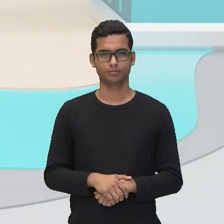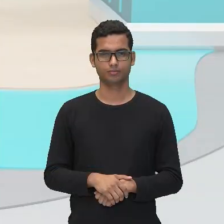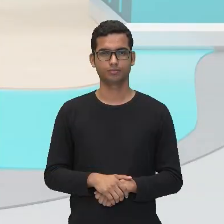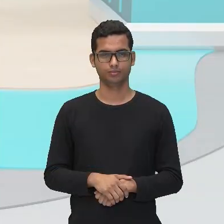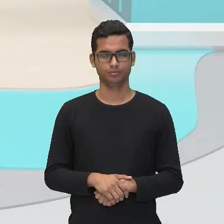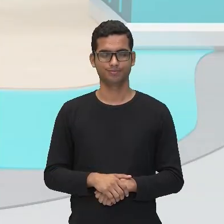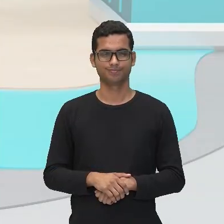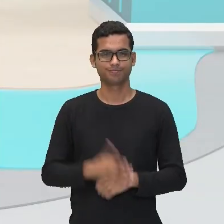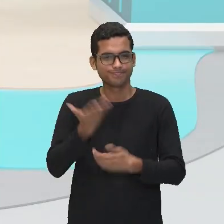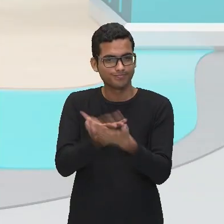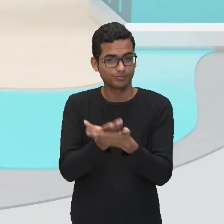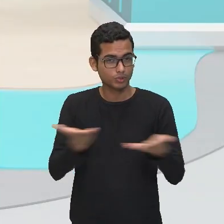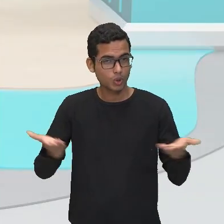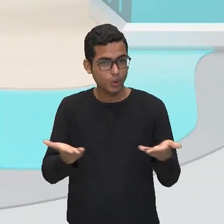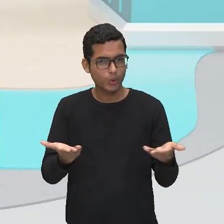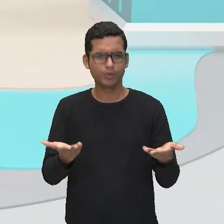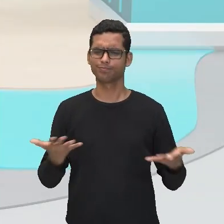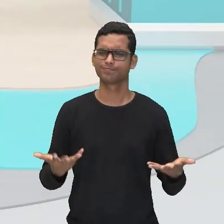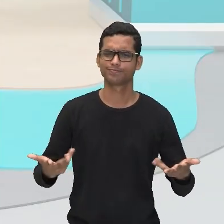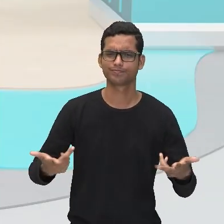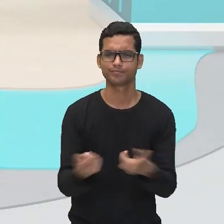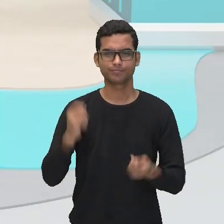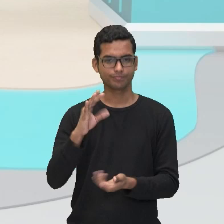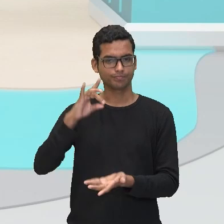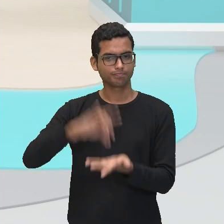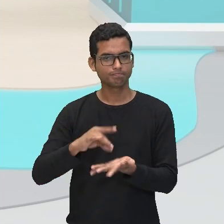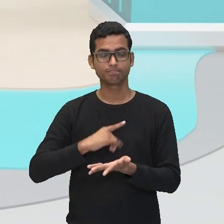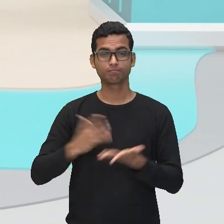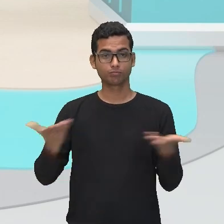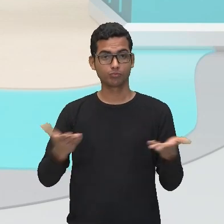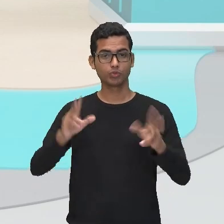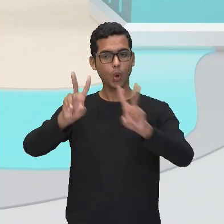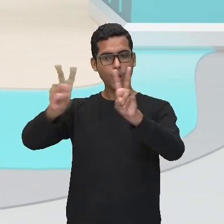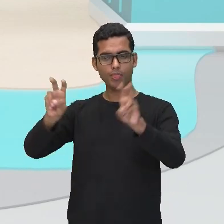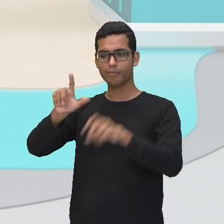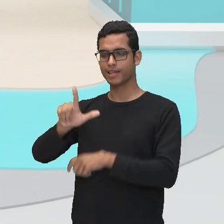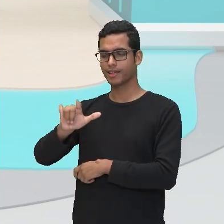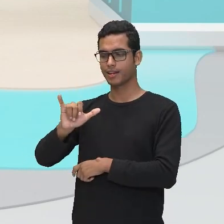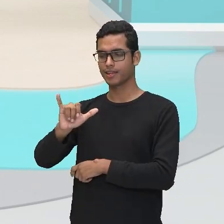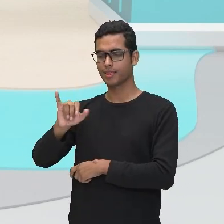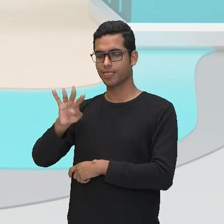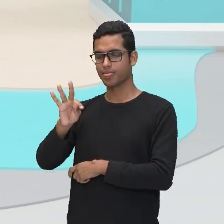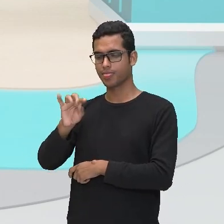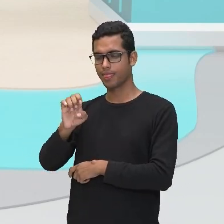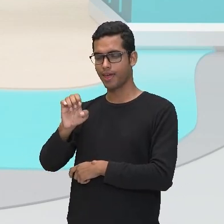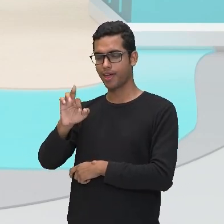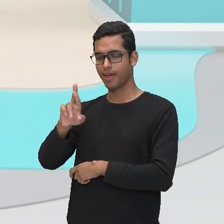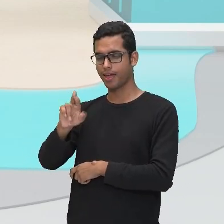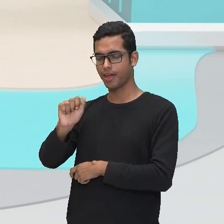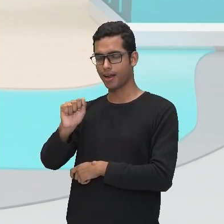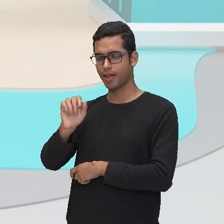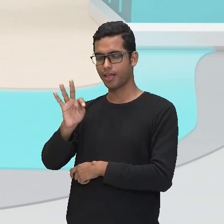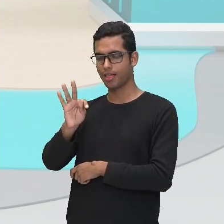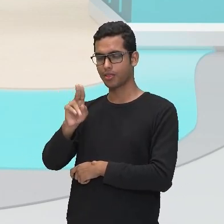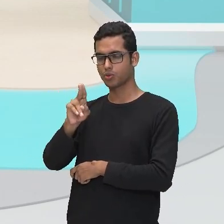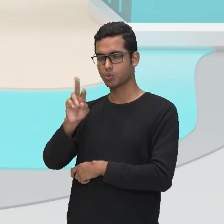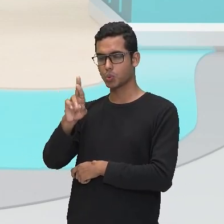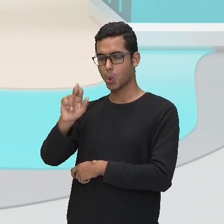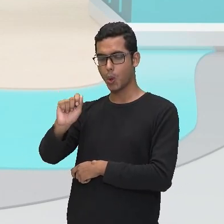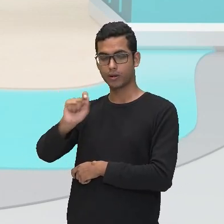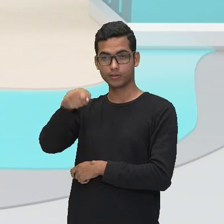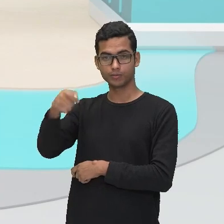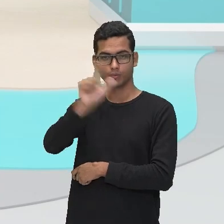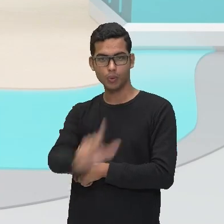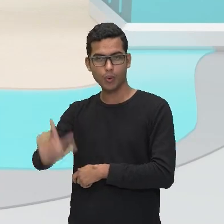Nossa aula hoje é riquíssima, vamos falar de literatura. E para começar, nós vamos chamar um